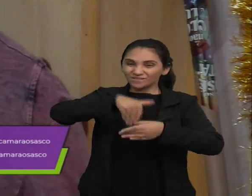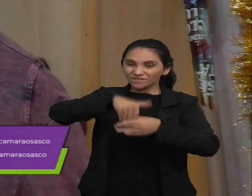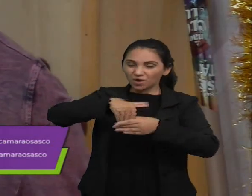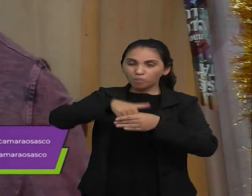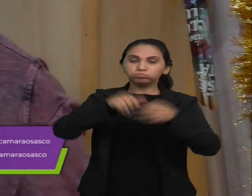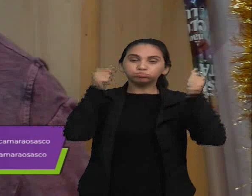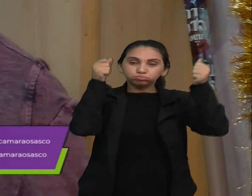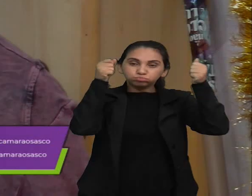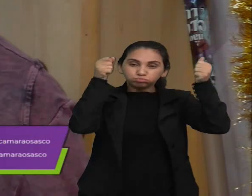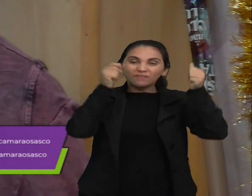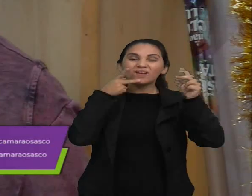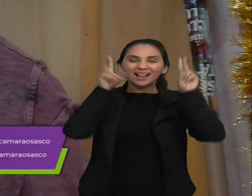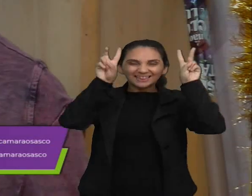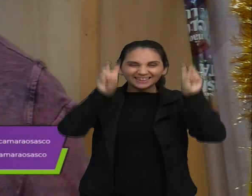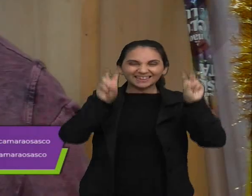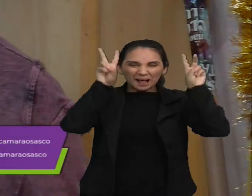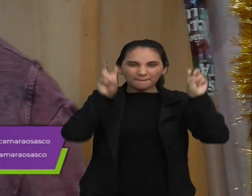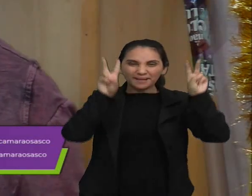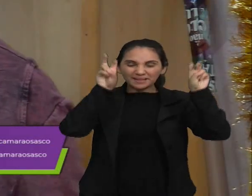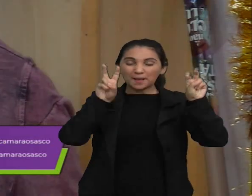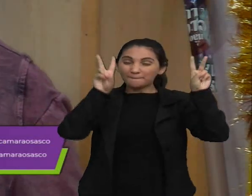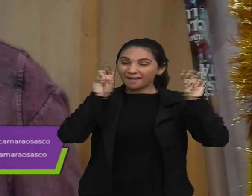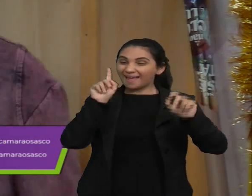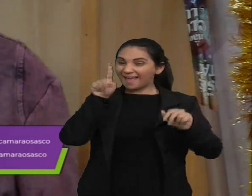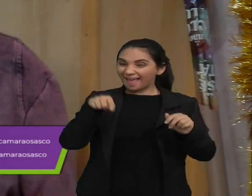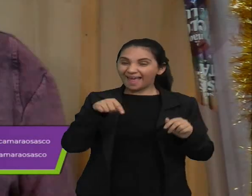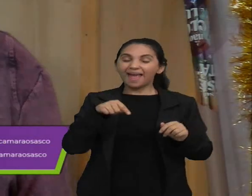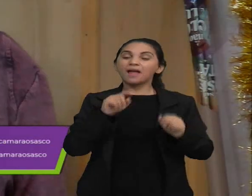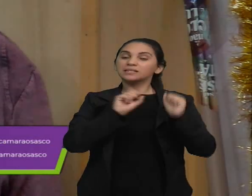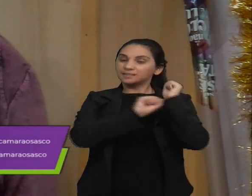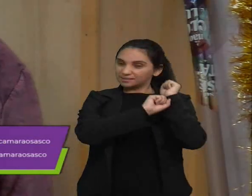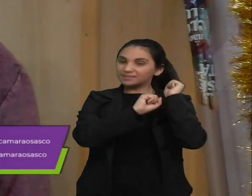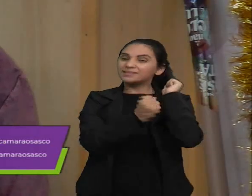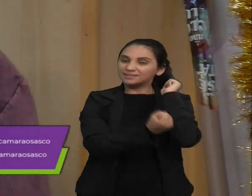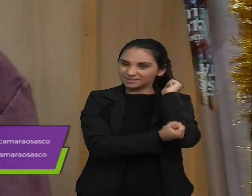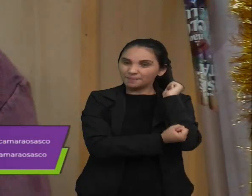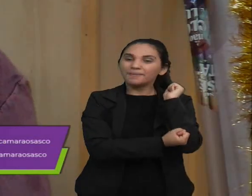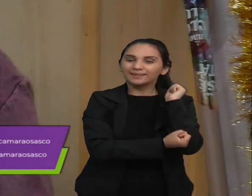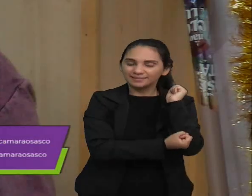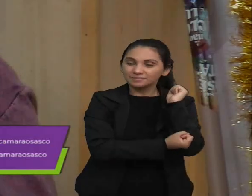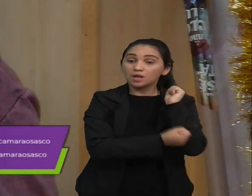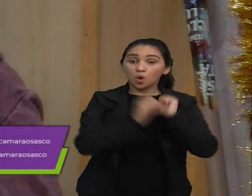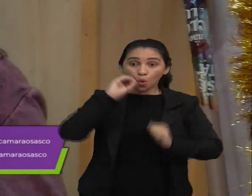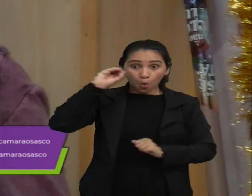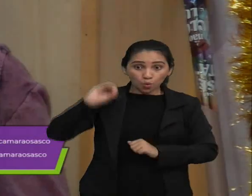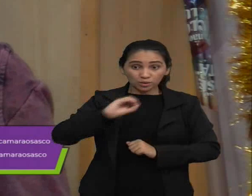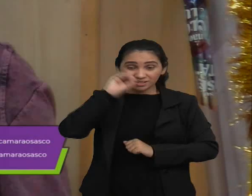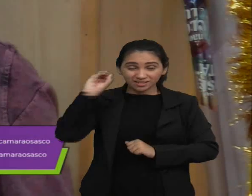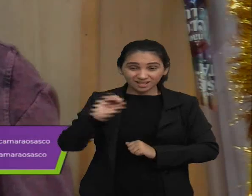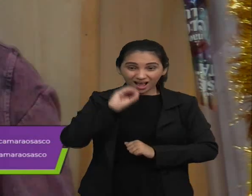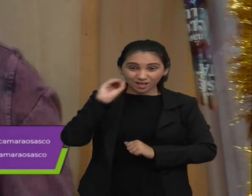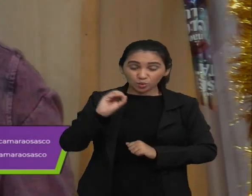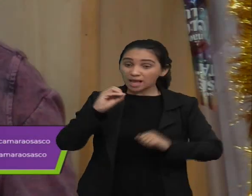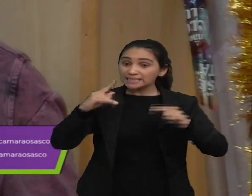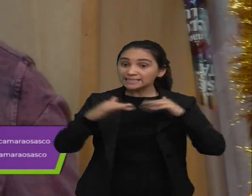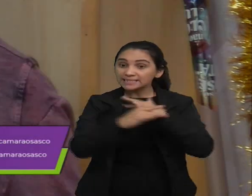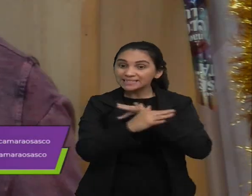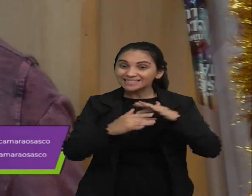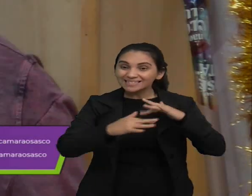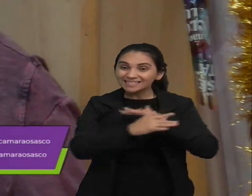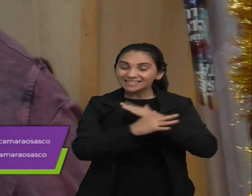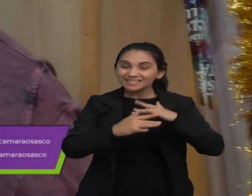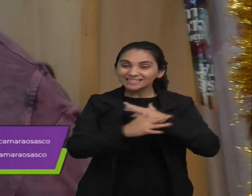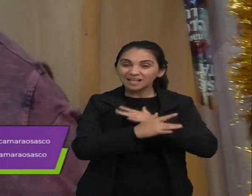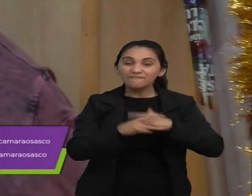vai ser o assunto da eleição municipal. Osasco é a primeira grande cidade do Estado